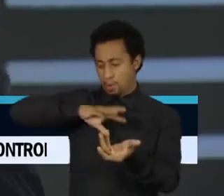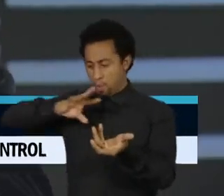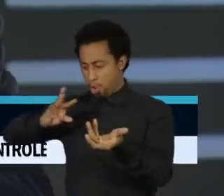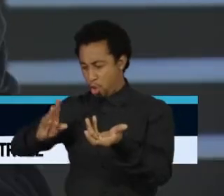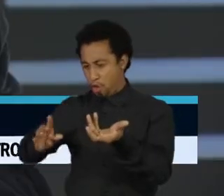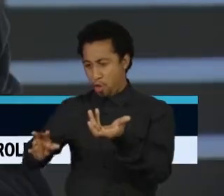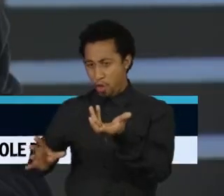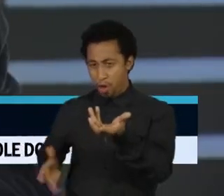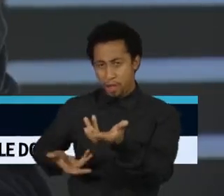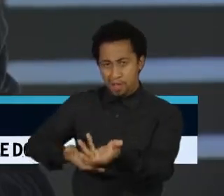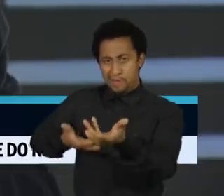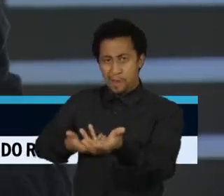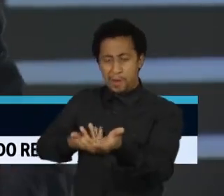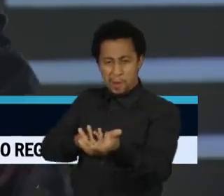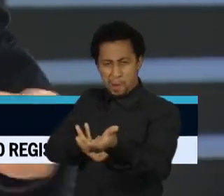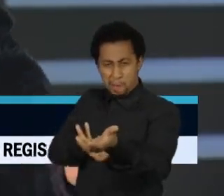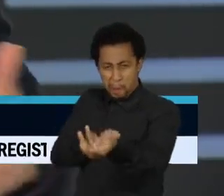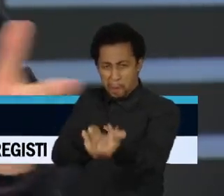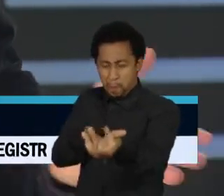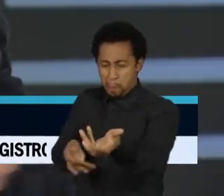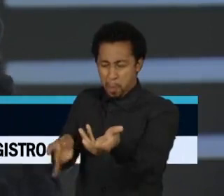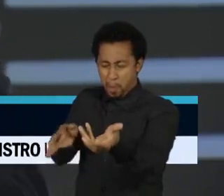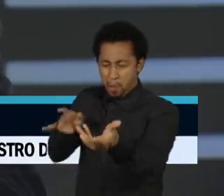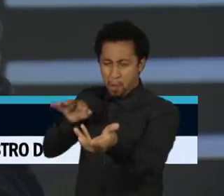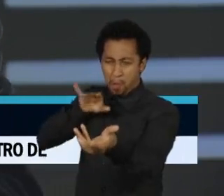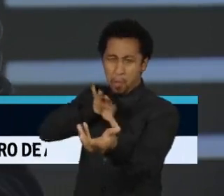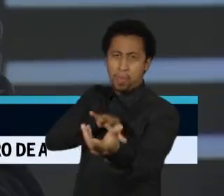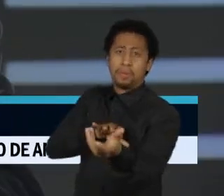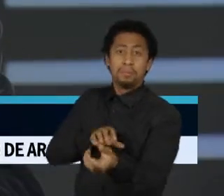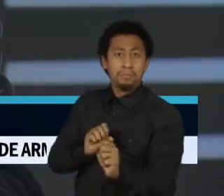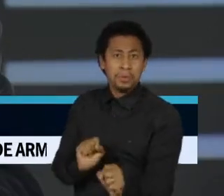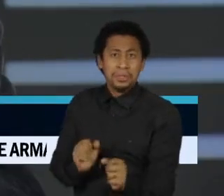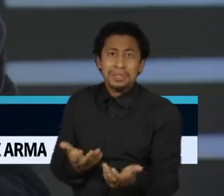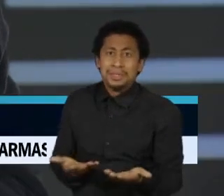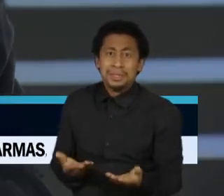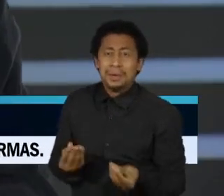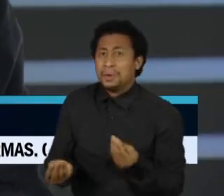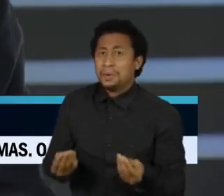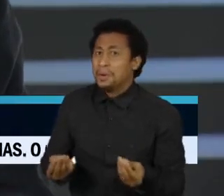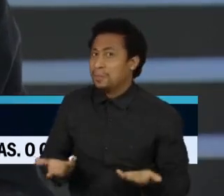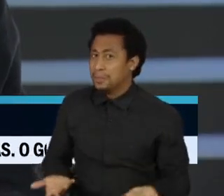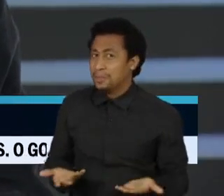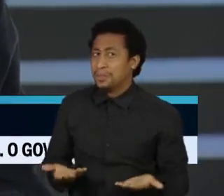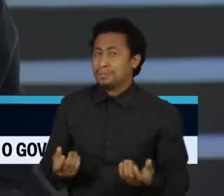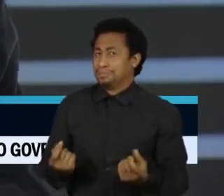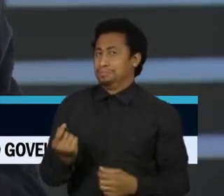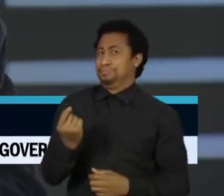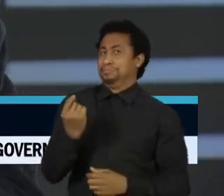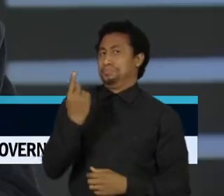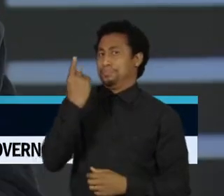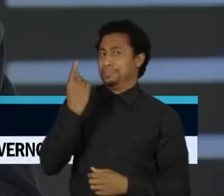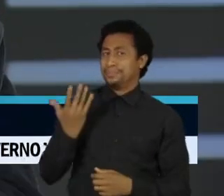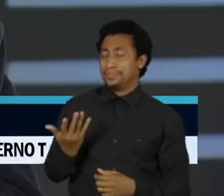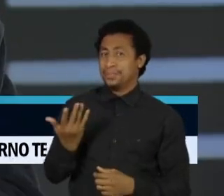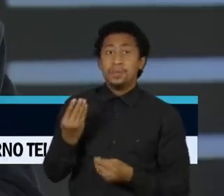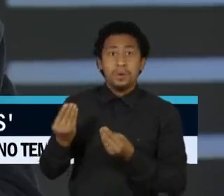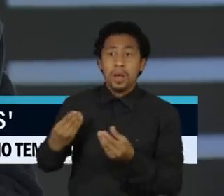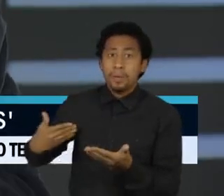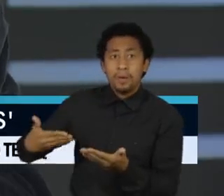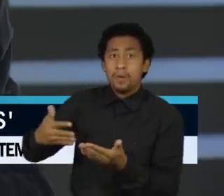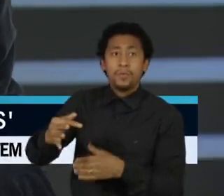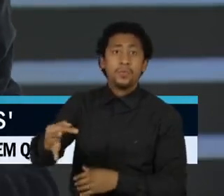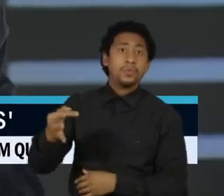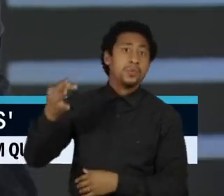um colecionador pode comprar um fuzil semiautomático. Isso é um absurdo dos absurdos, aonde nós vamos chegar?